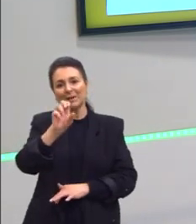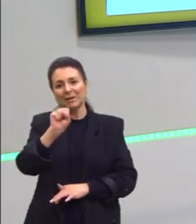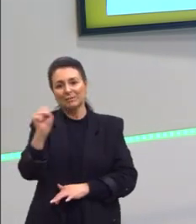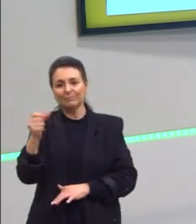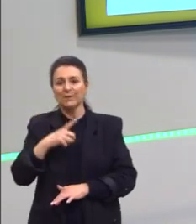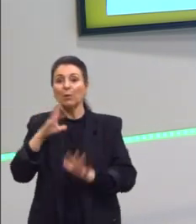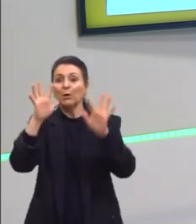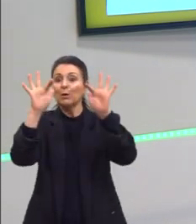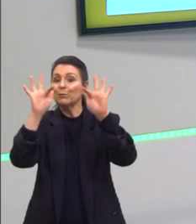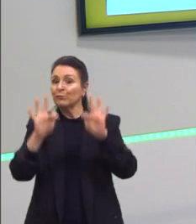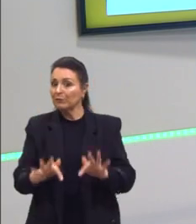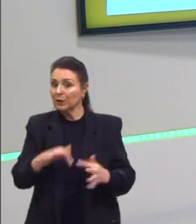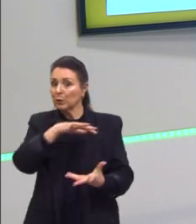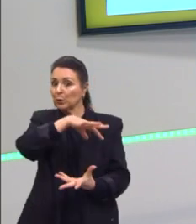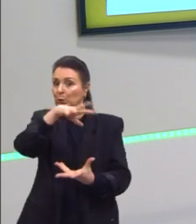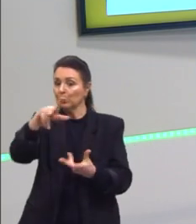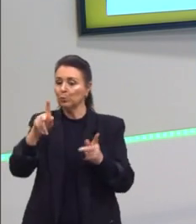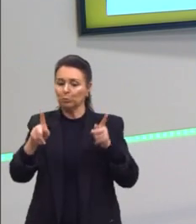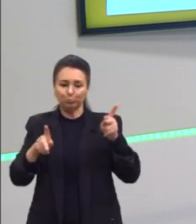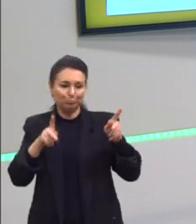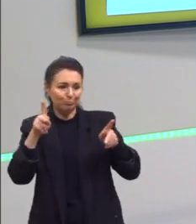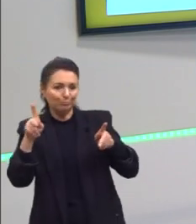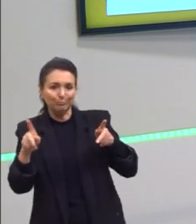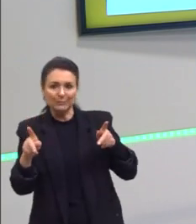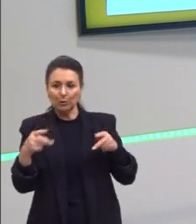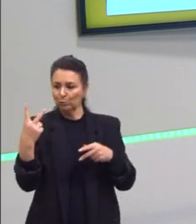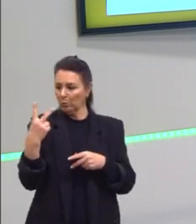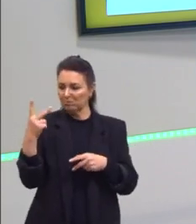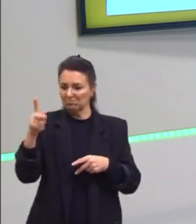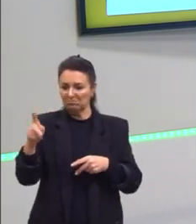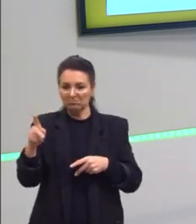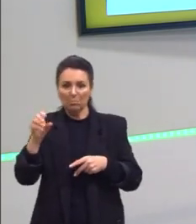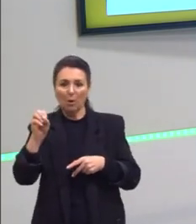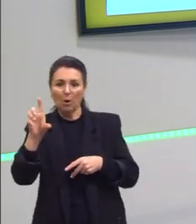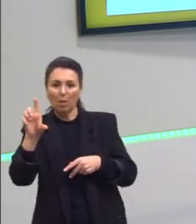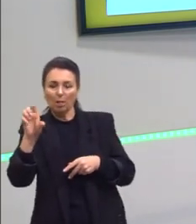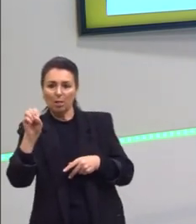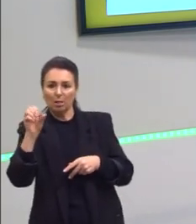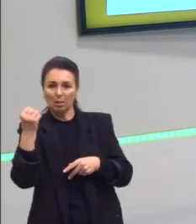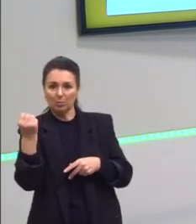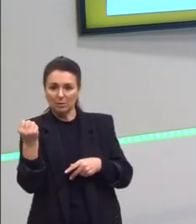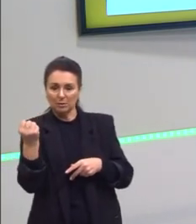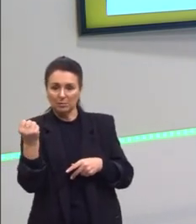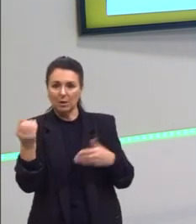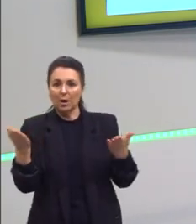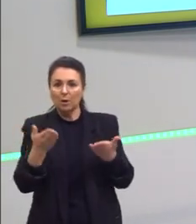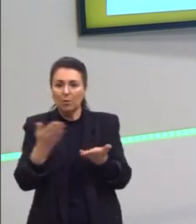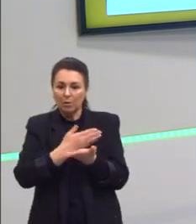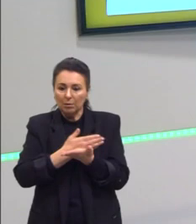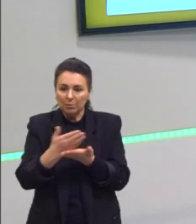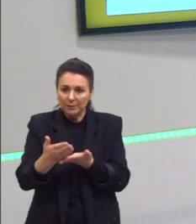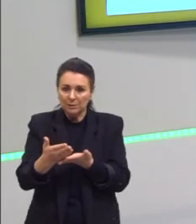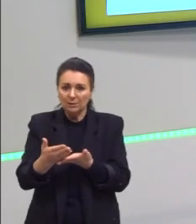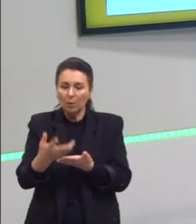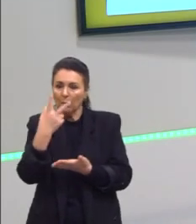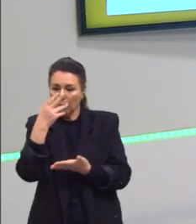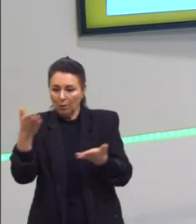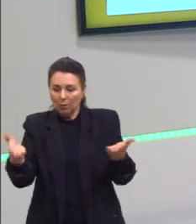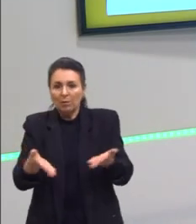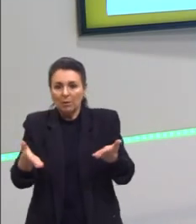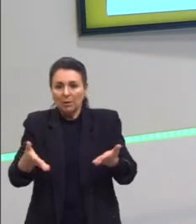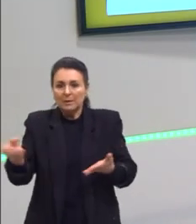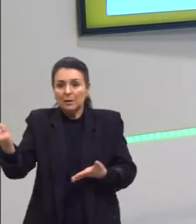bipolarizado nós não temos mais essa ordem nessa velha ordem mundial e aí Nós entramos no mundo de hoje nessa